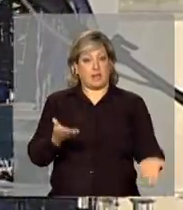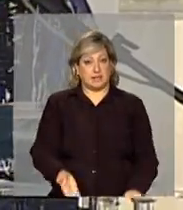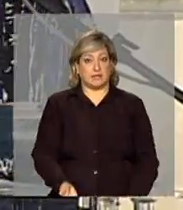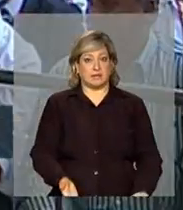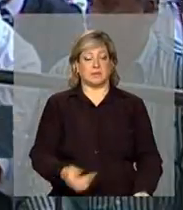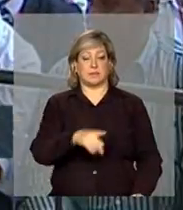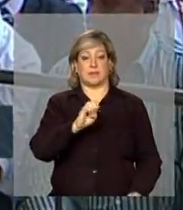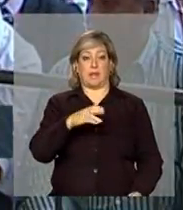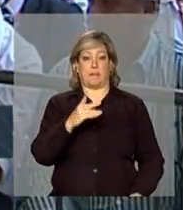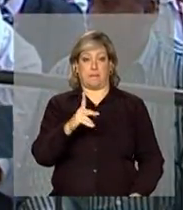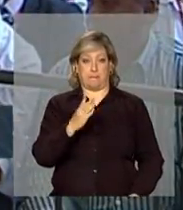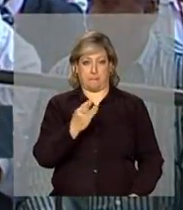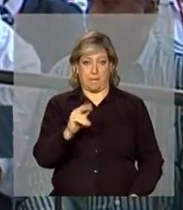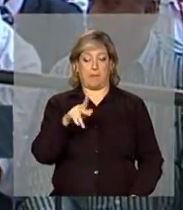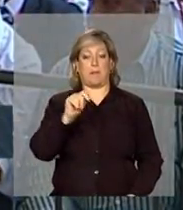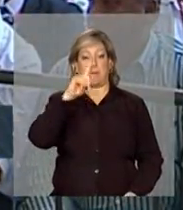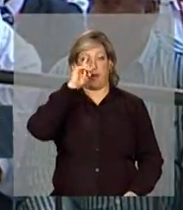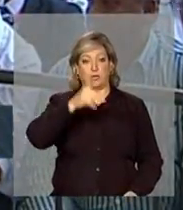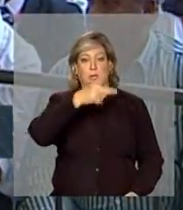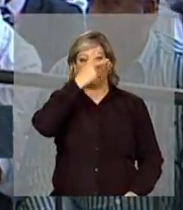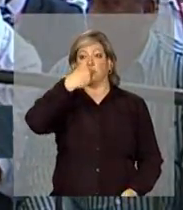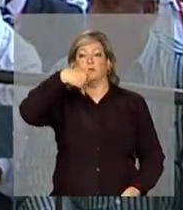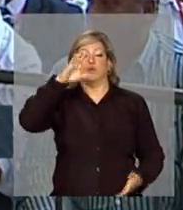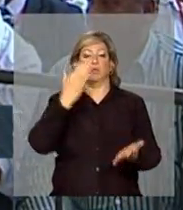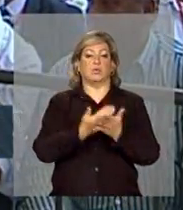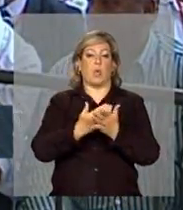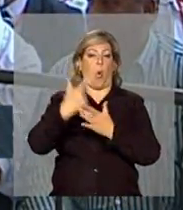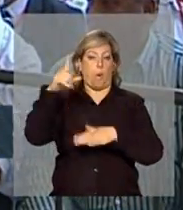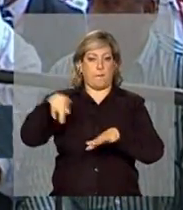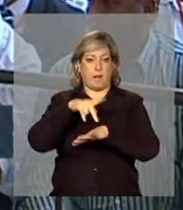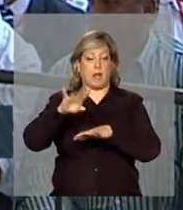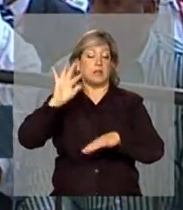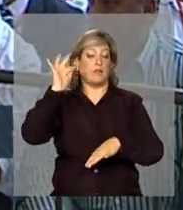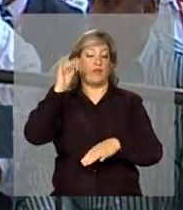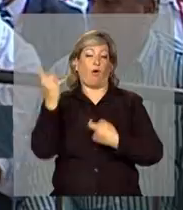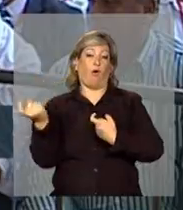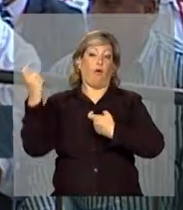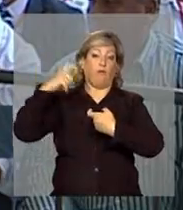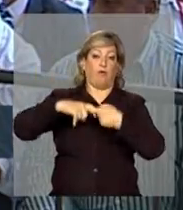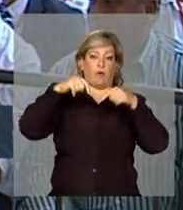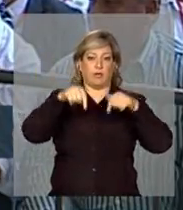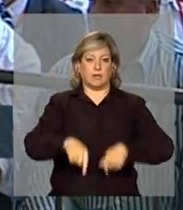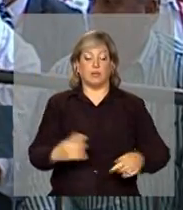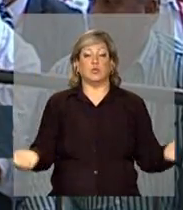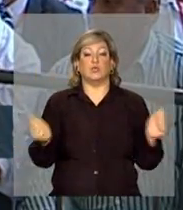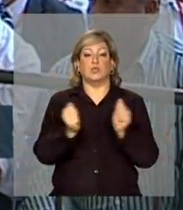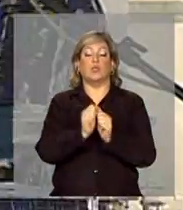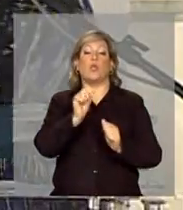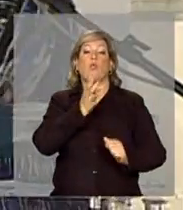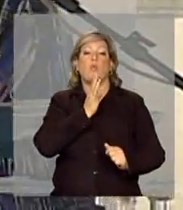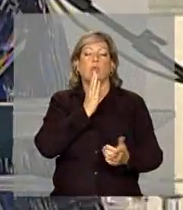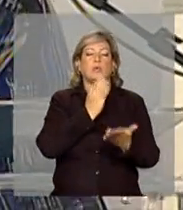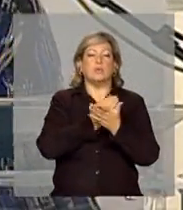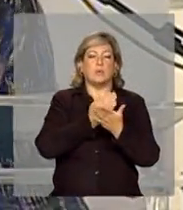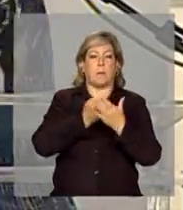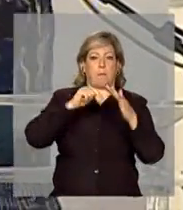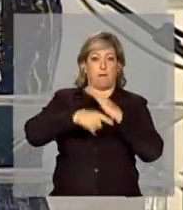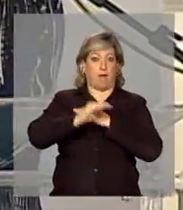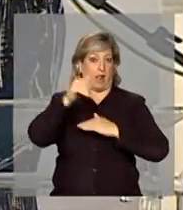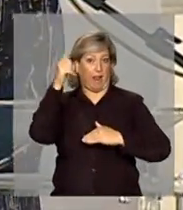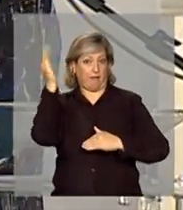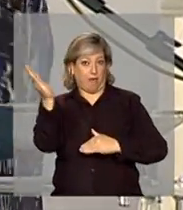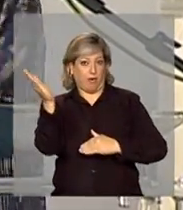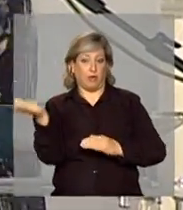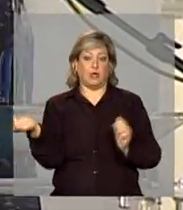mandaram gente estudar no exterior e, quando eles voltaram para cá, eles juntaram o que eles tinham aprendido com a